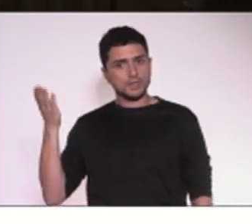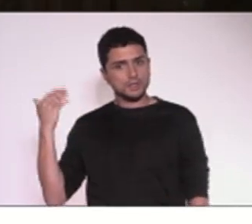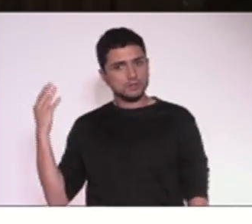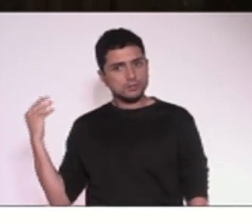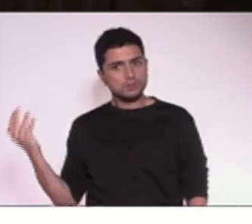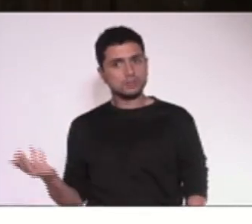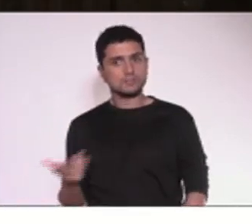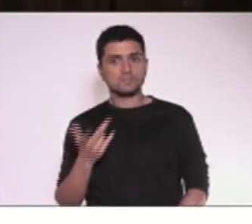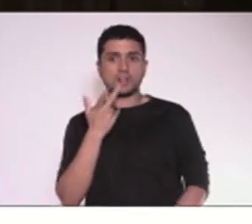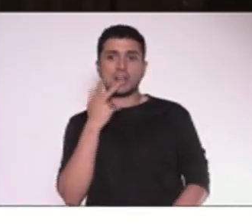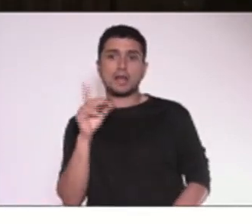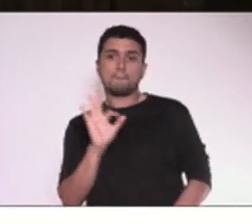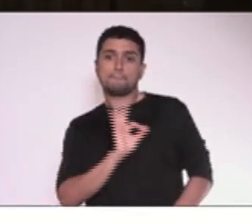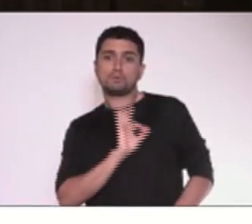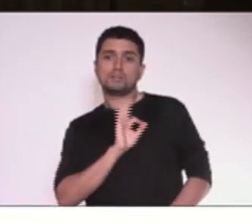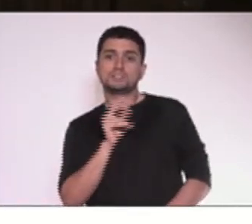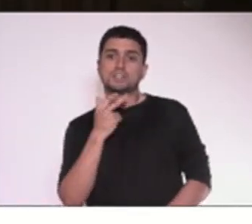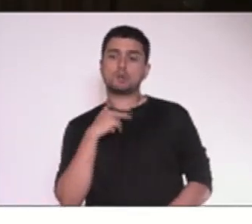não sobe o morro.